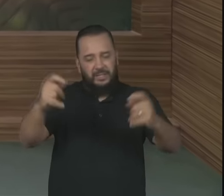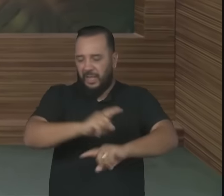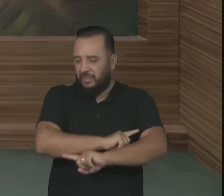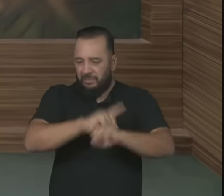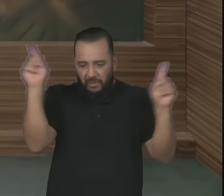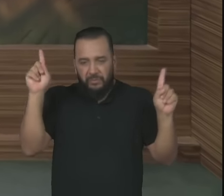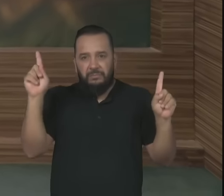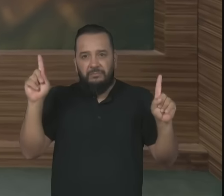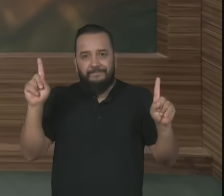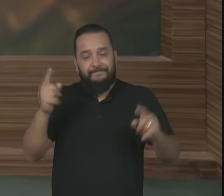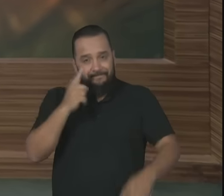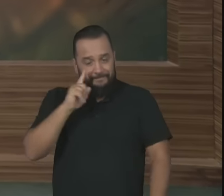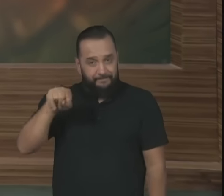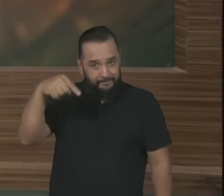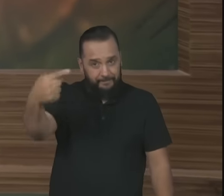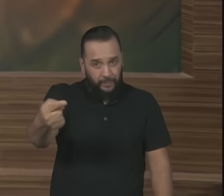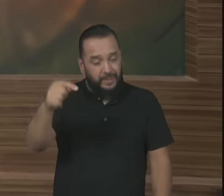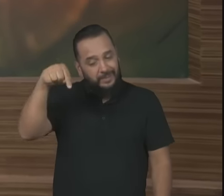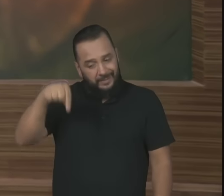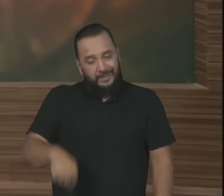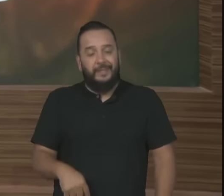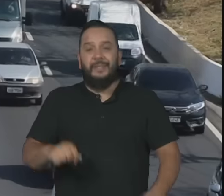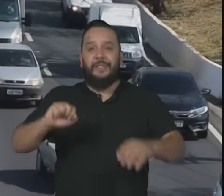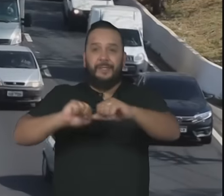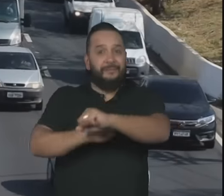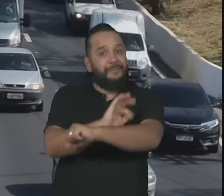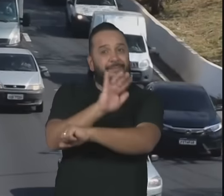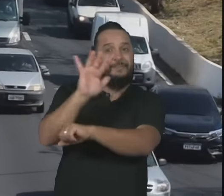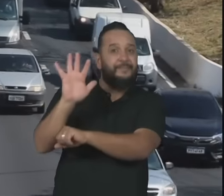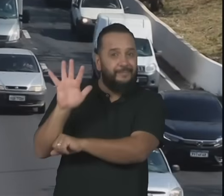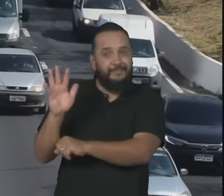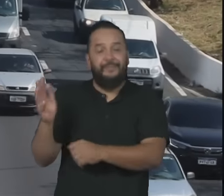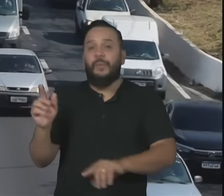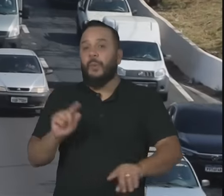Você vai ver no próximo bloco do Repórter Eco.